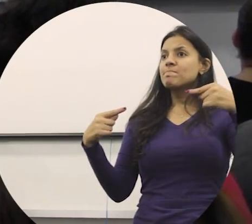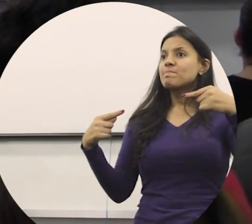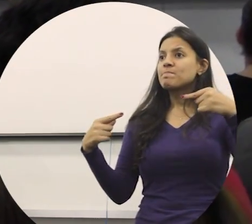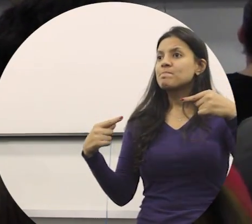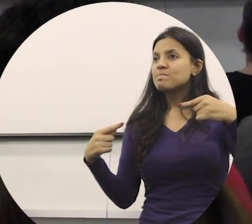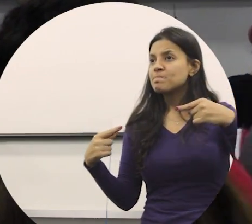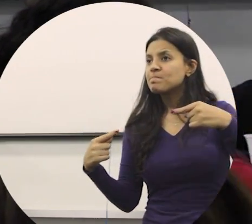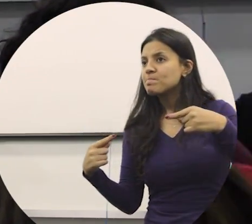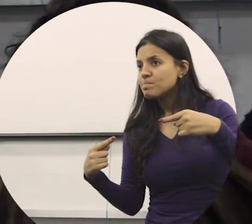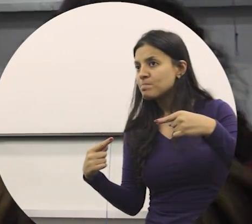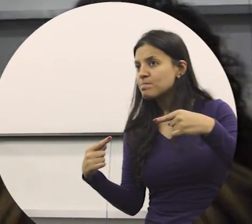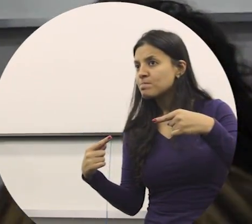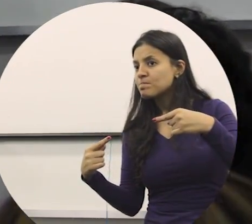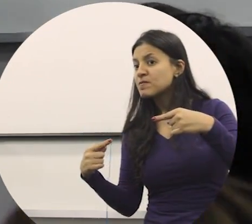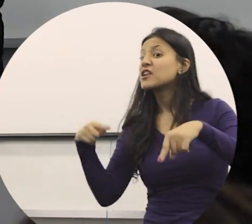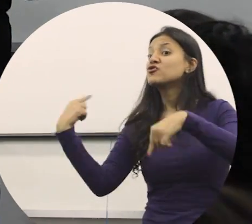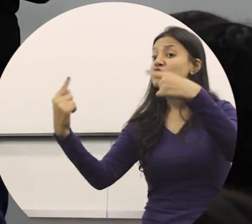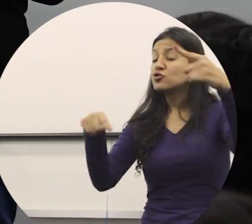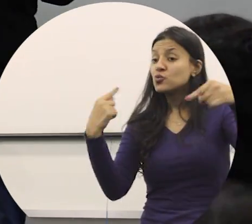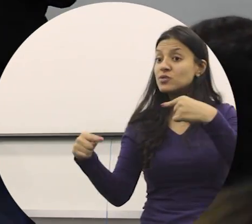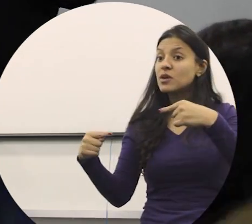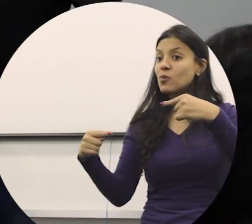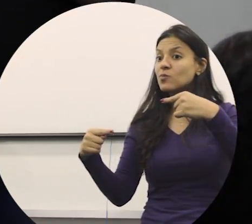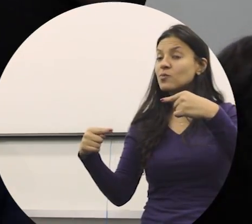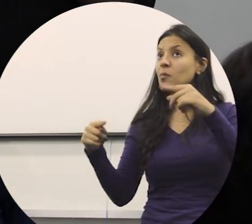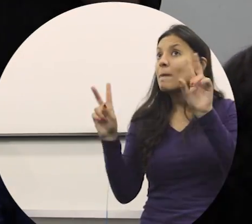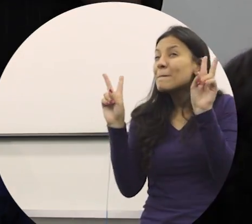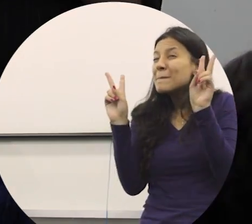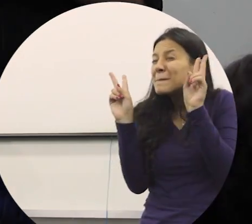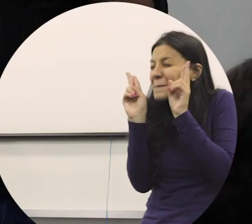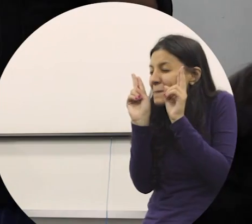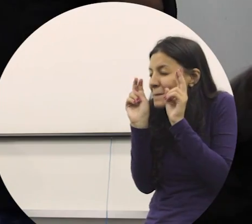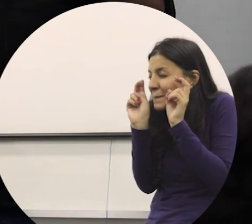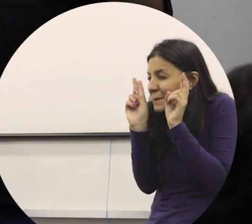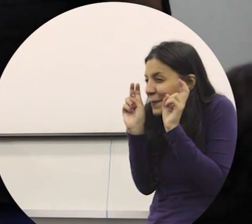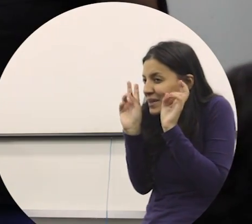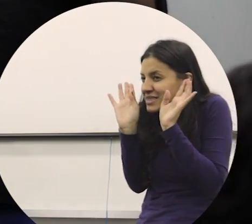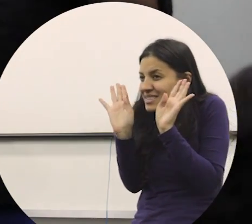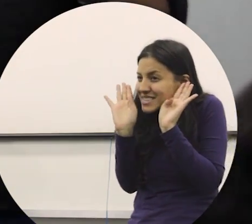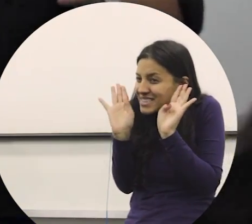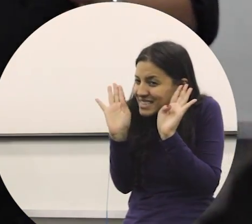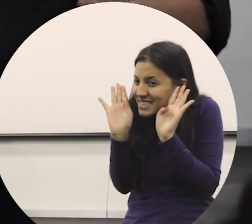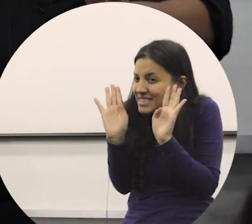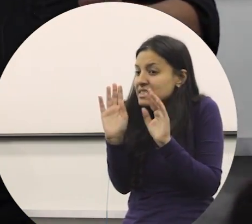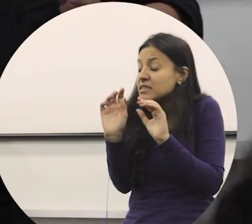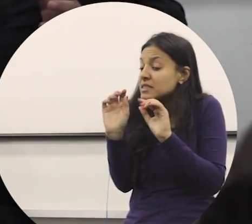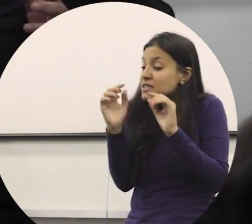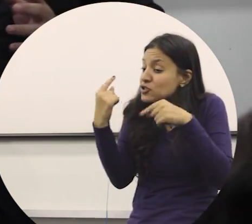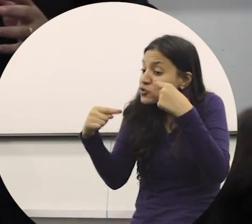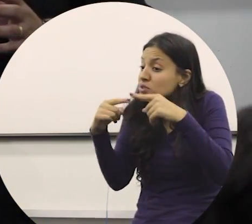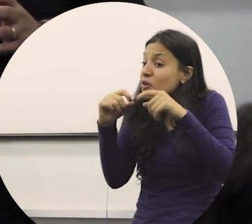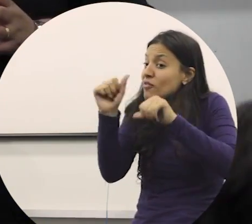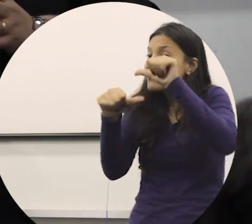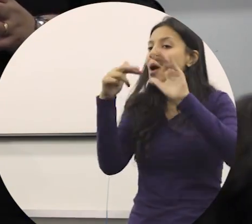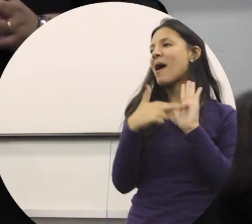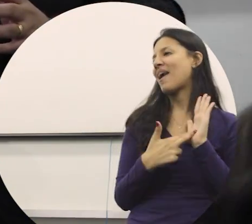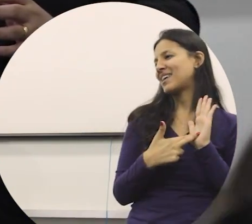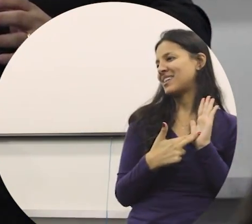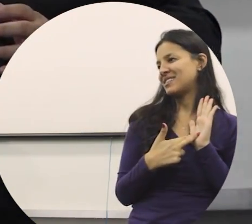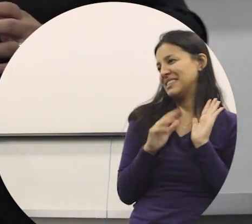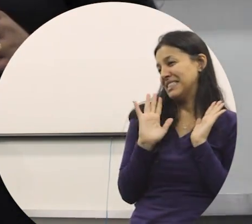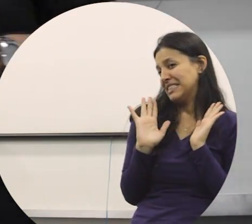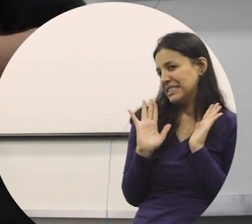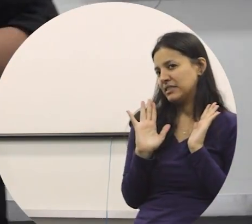essa discussão pode virar, entre aspas, tá? Regra. Entendeu? E uma política pública, uma